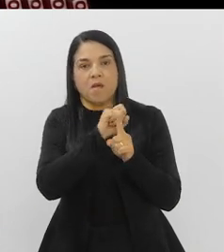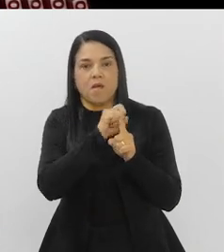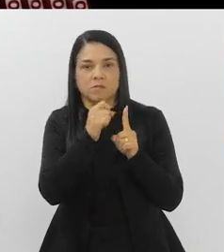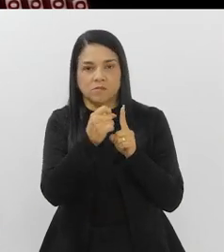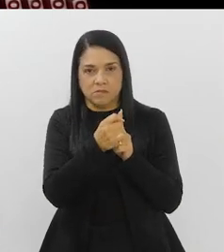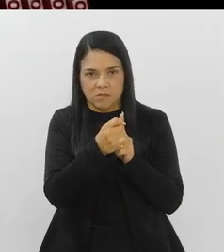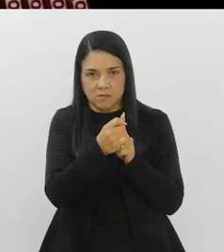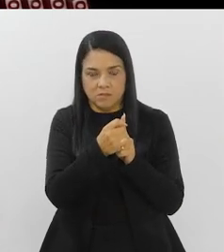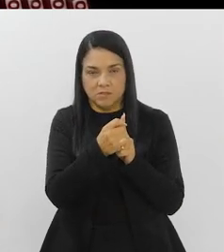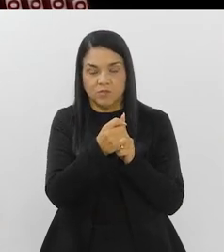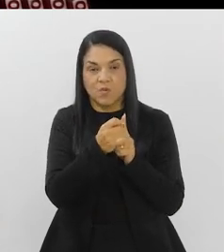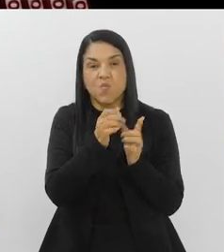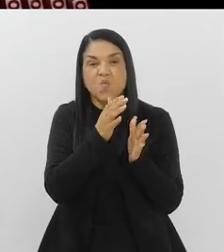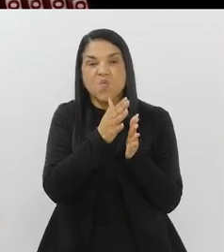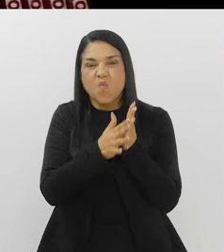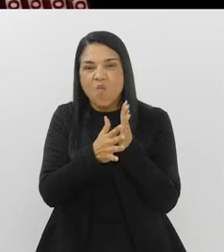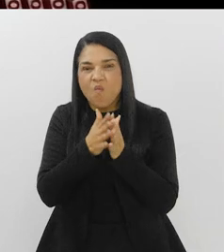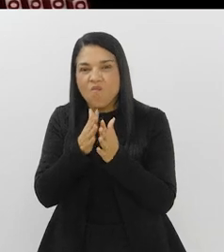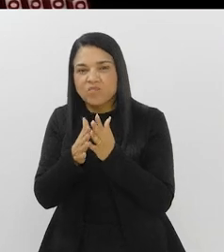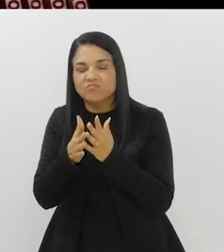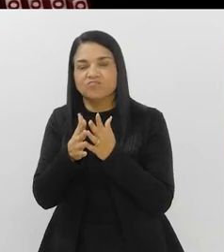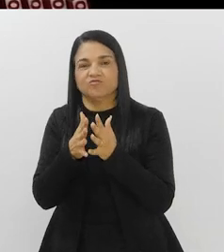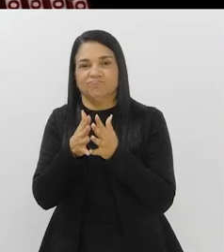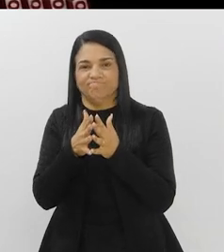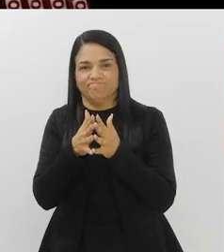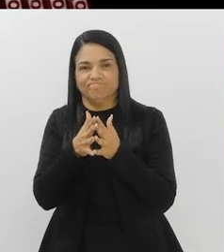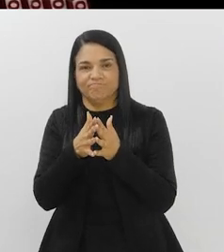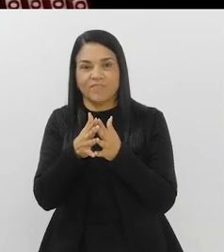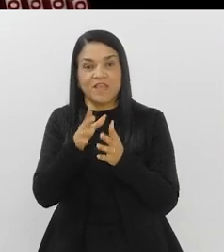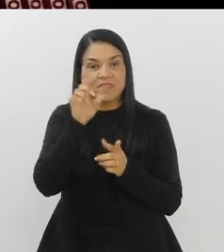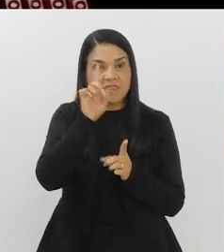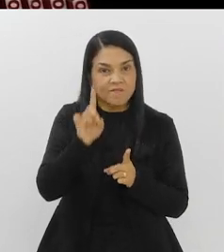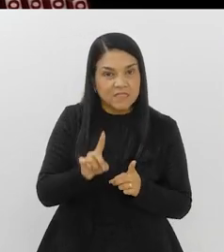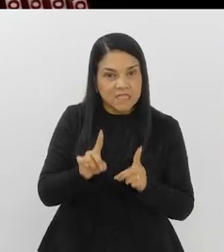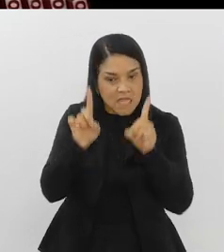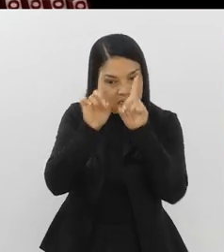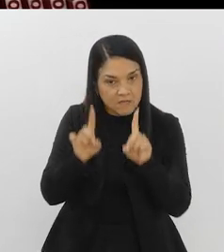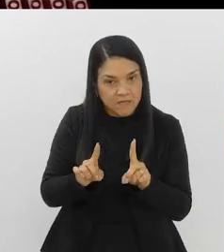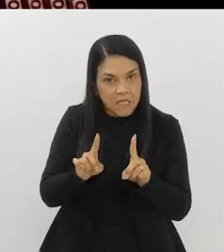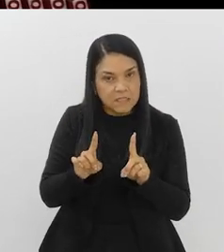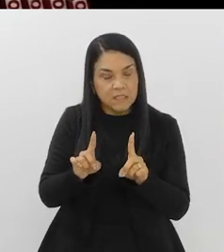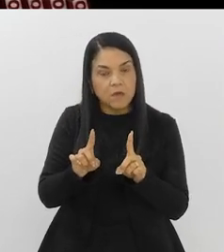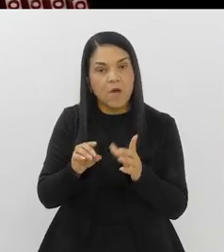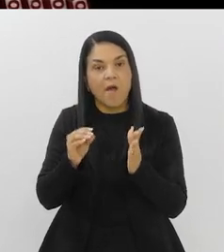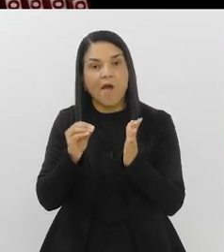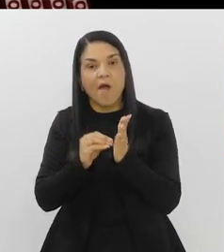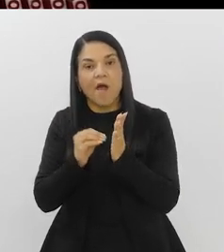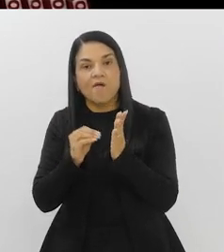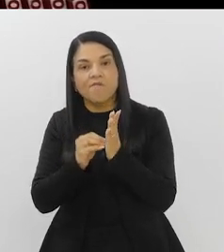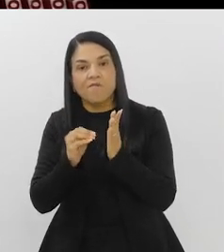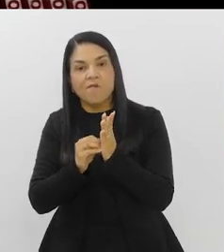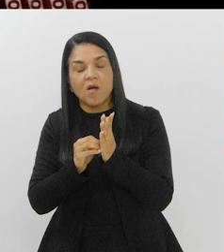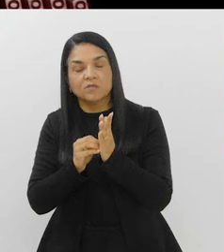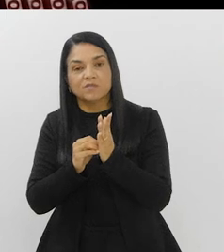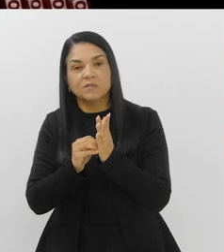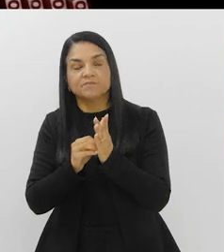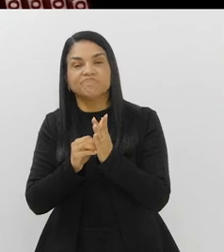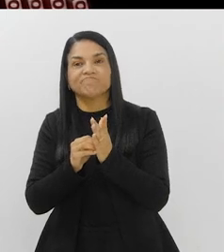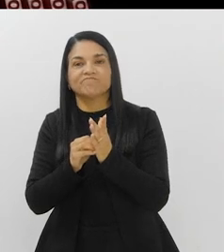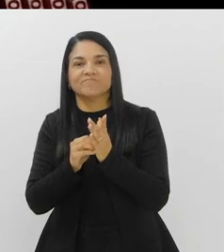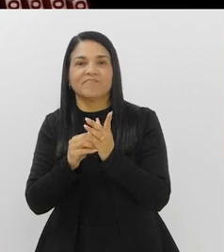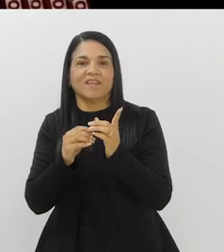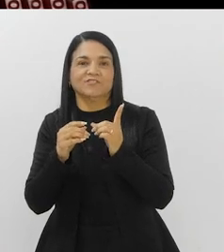parte da sociedade ainda confunde a questão eh da deficiência com a incapacidade da pessoa com